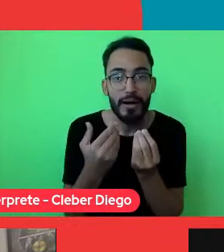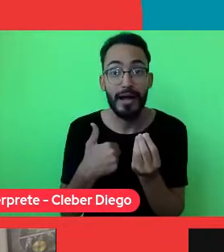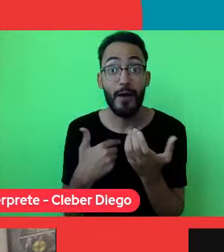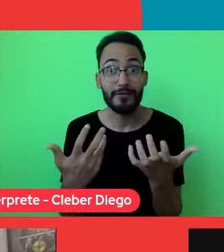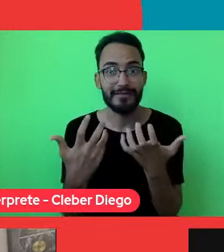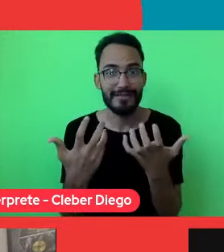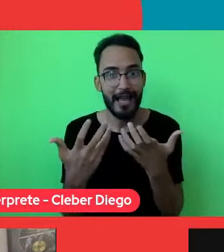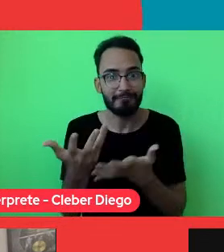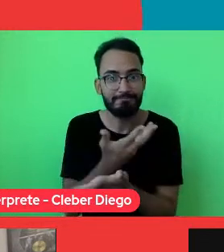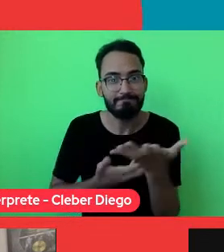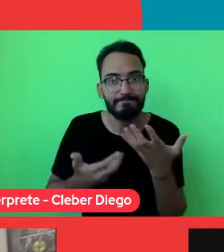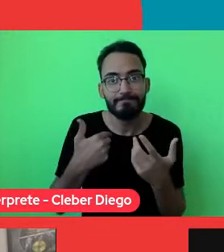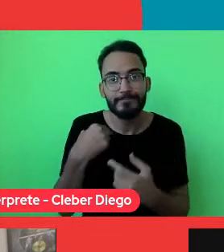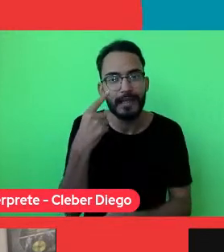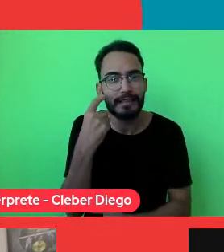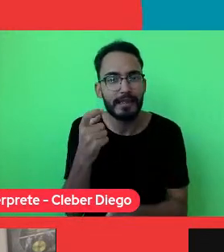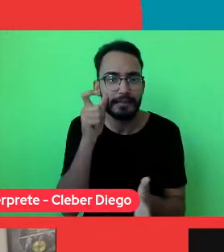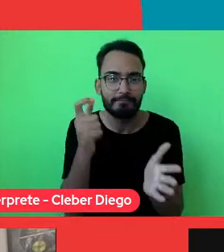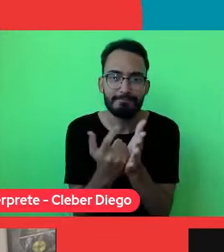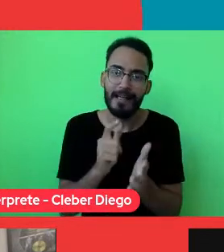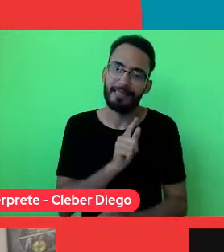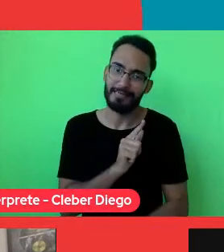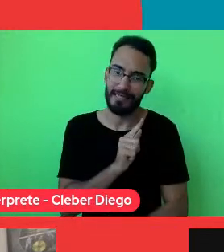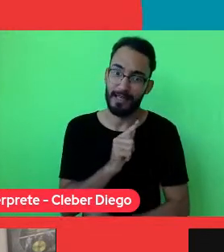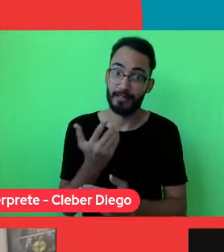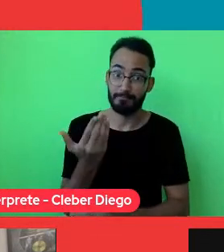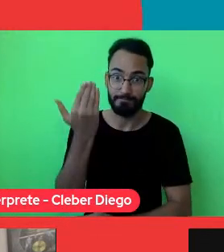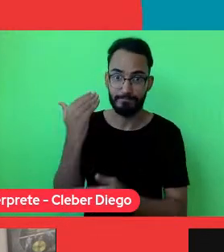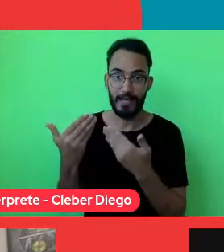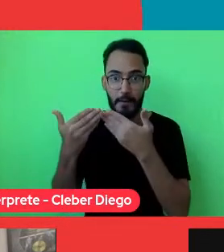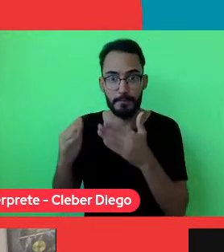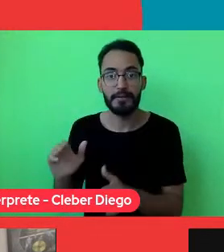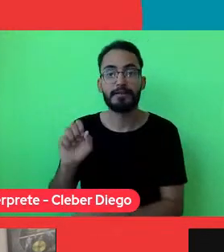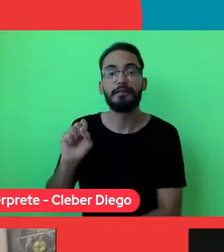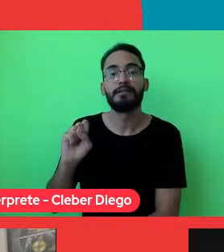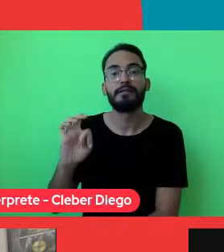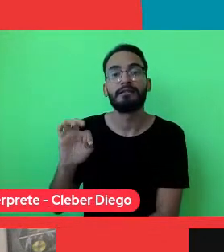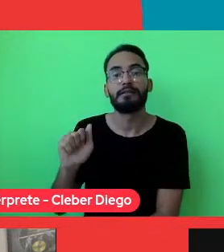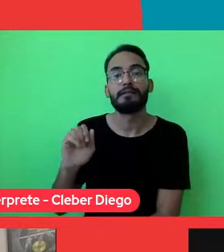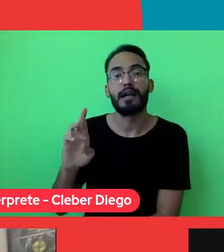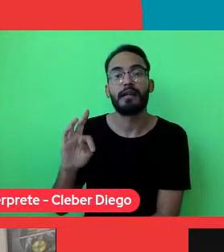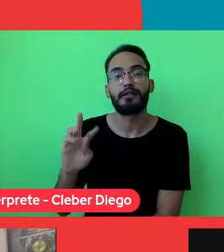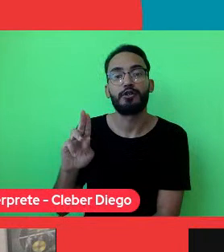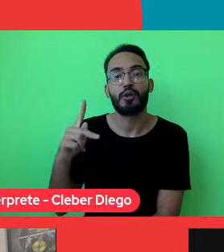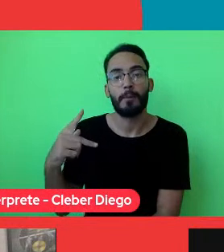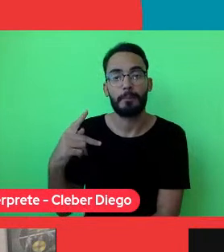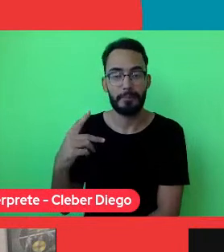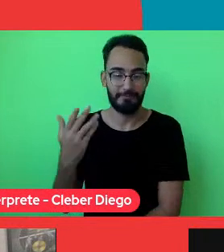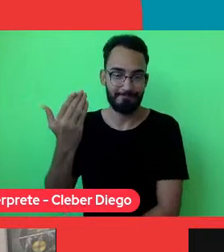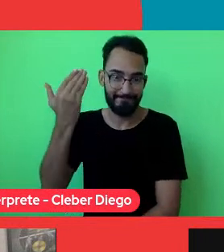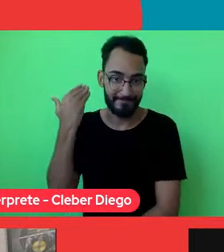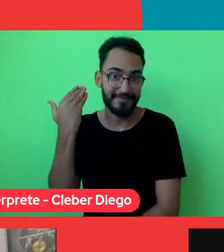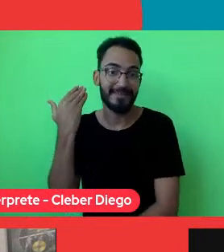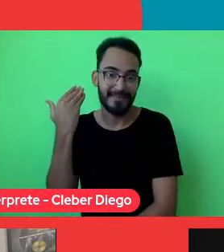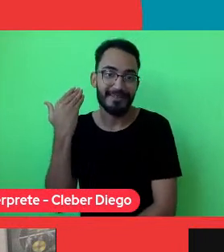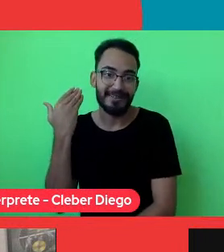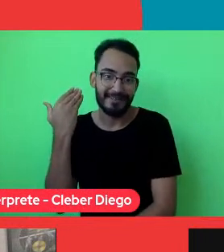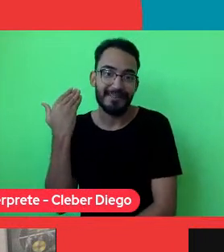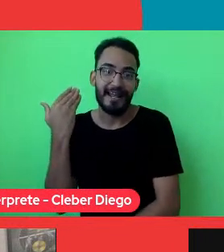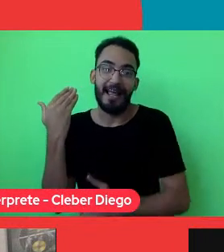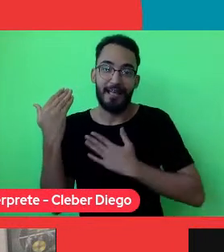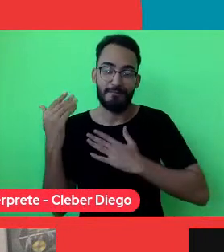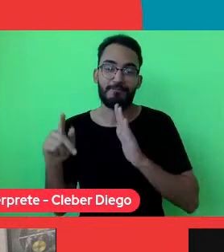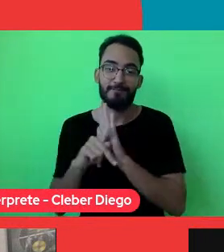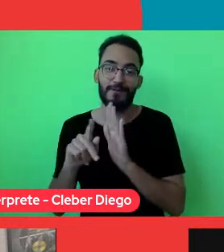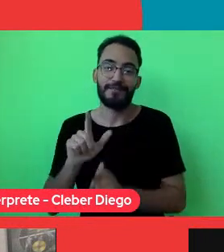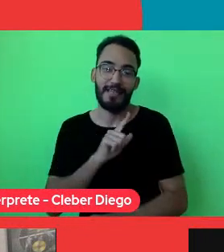me interessar fazer, abrir naquela época uma startup. As pessoas... Nem existia esse nome, mas eu tive uma startup, eu